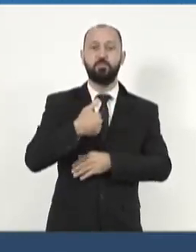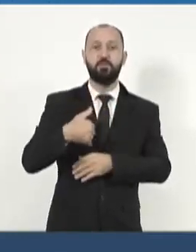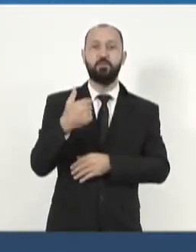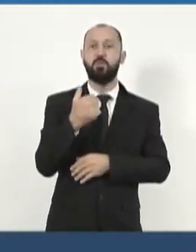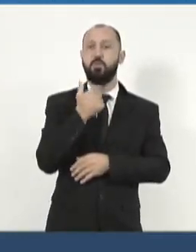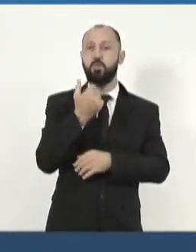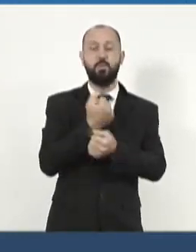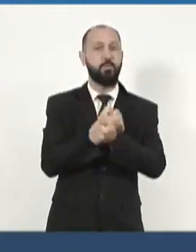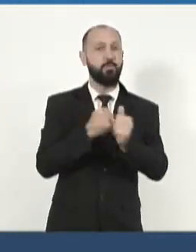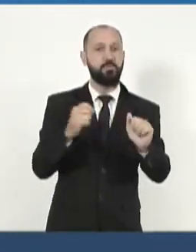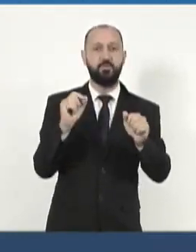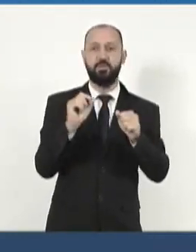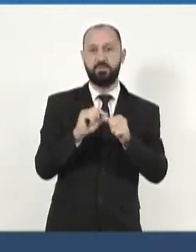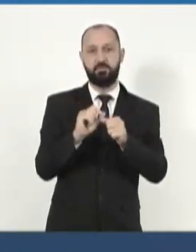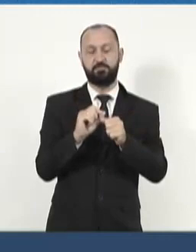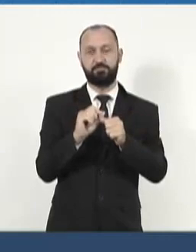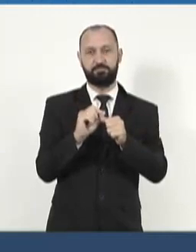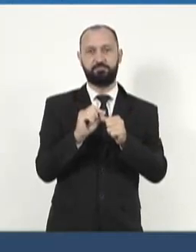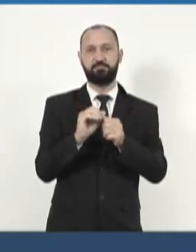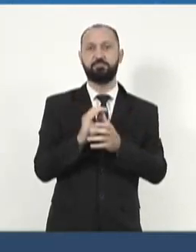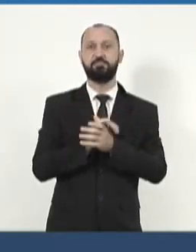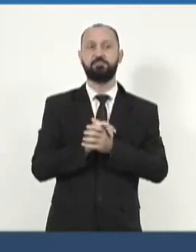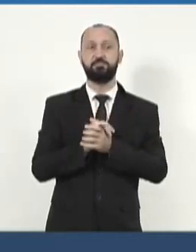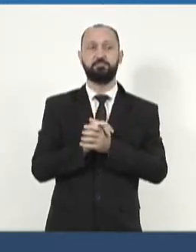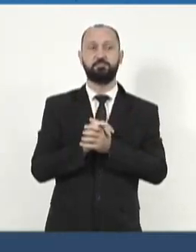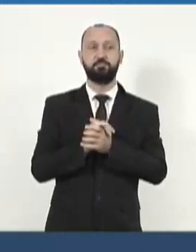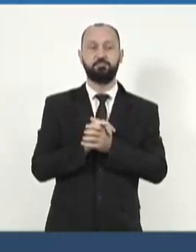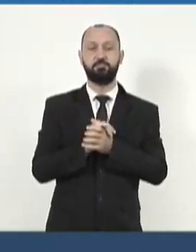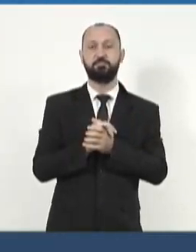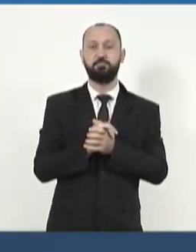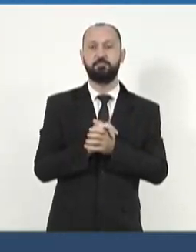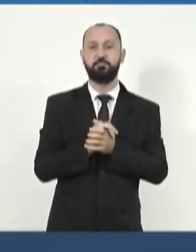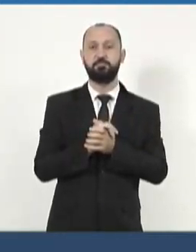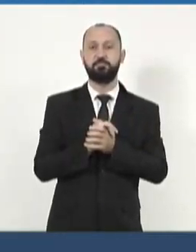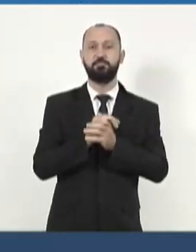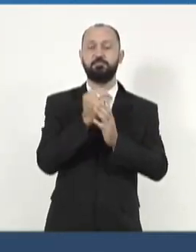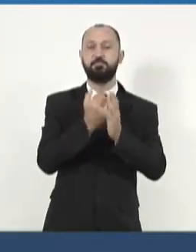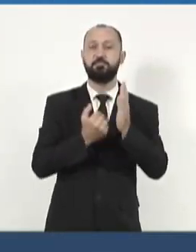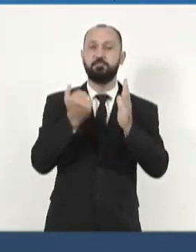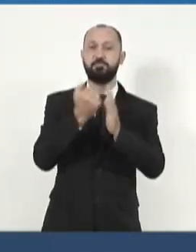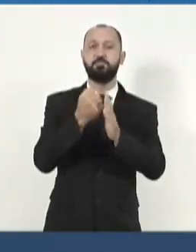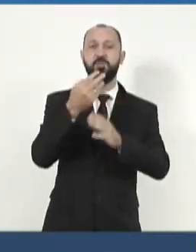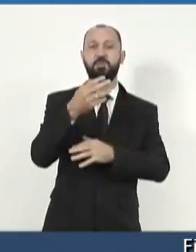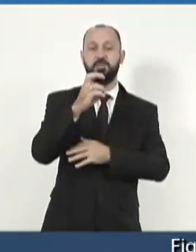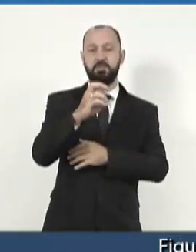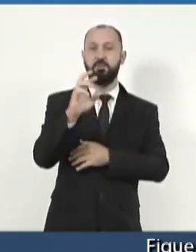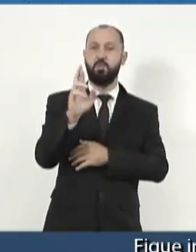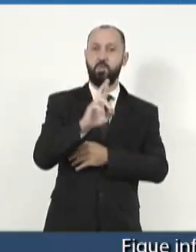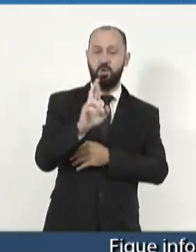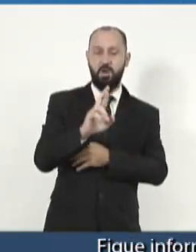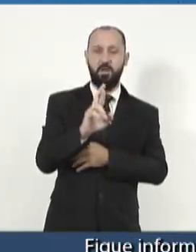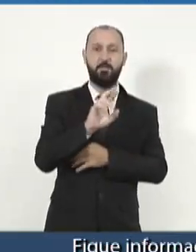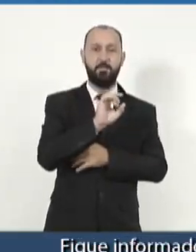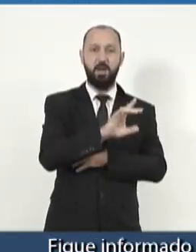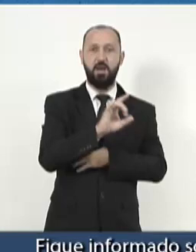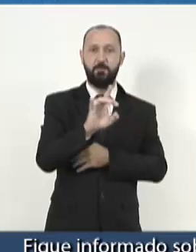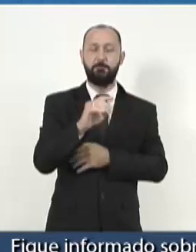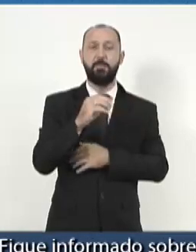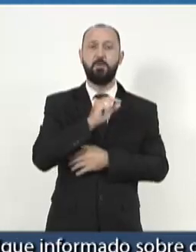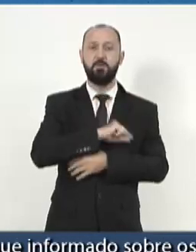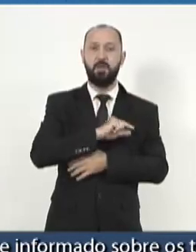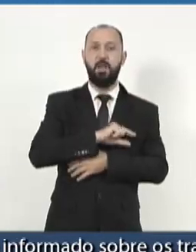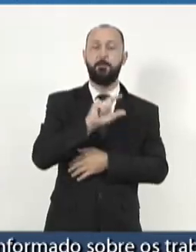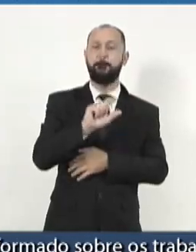aporte financeiro do governo do Estado extra, não é, para ajudar a equilibrar as finanças da